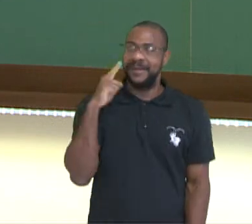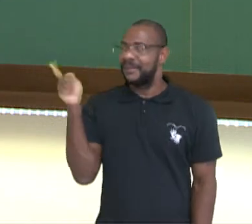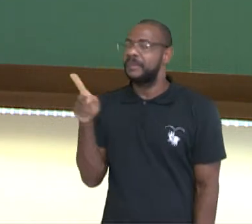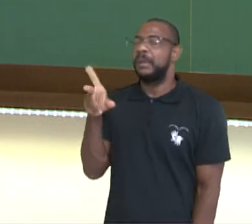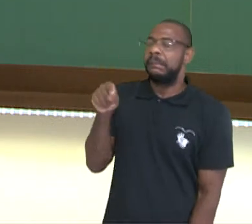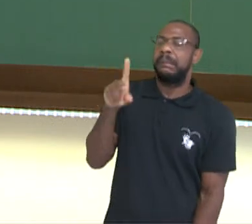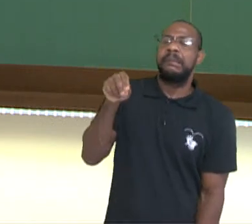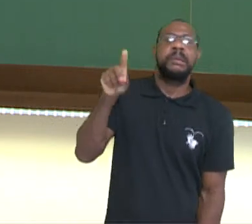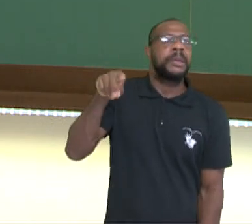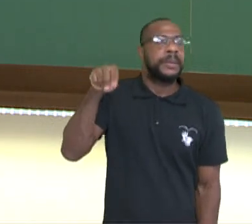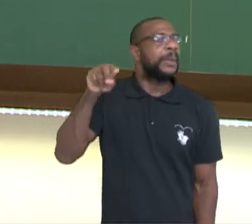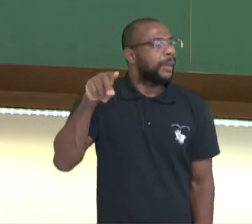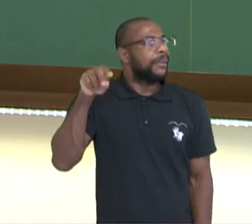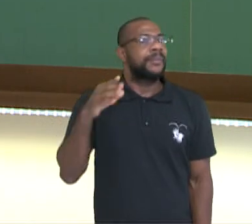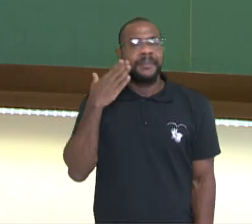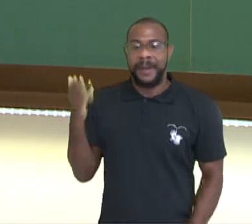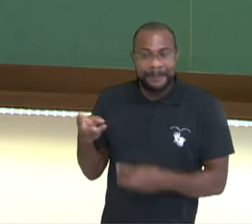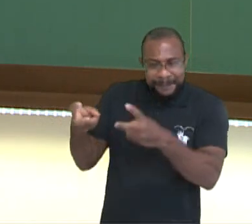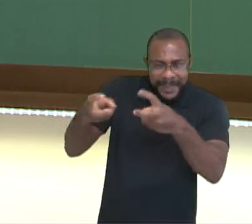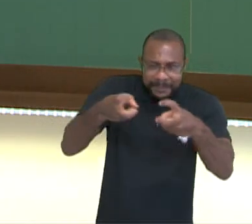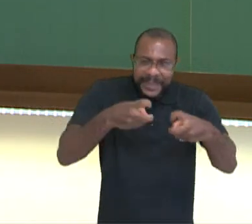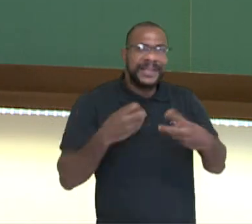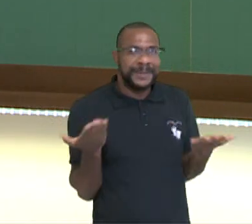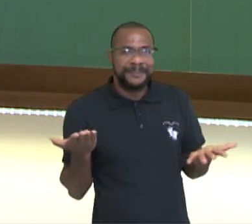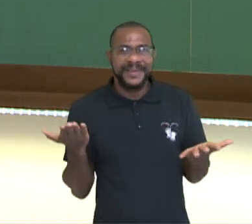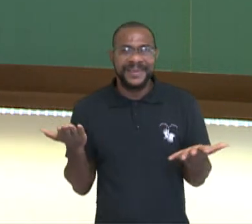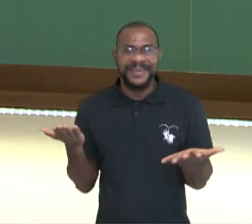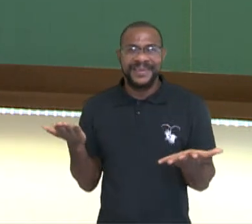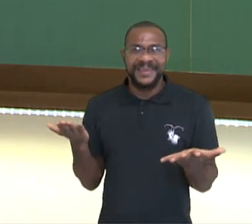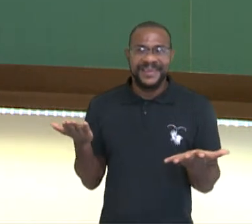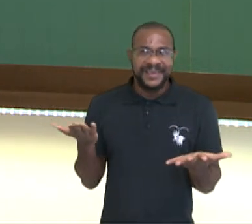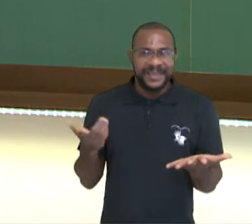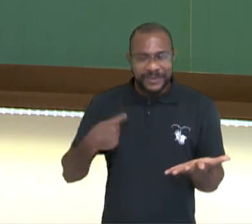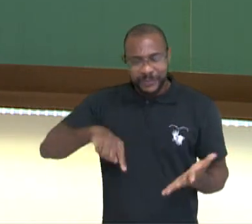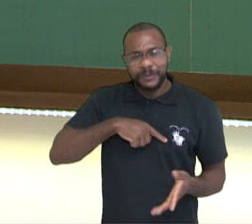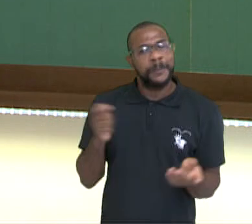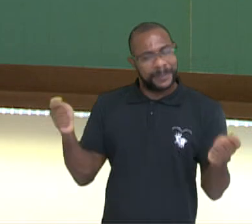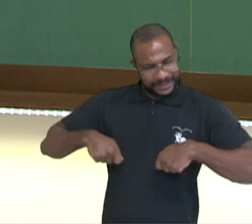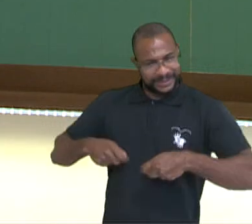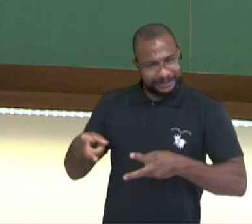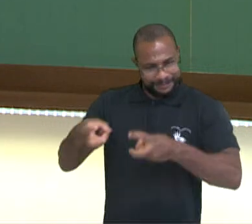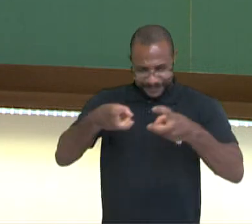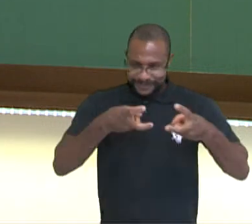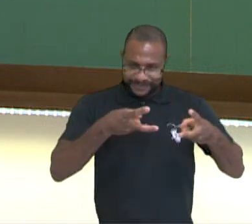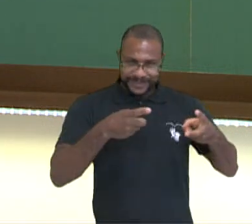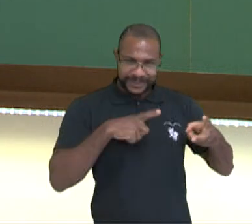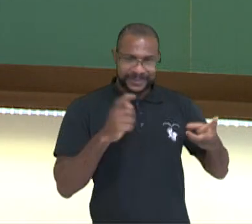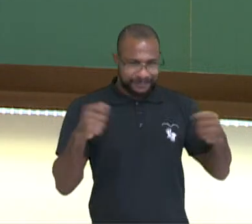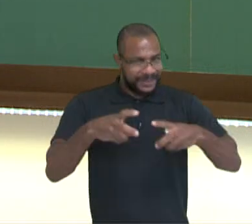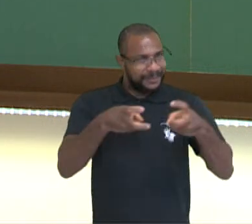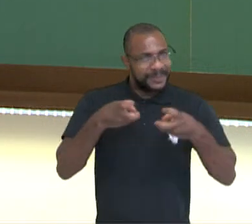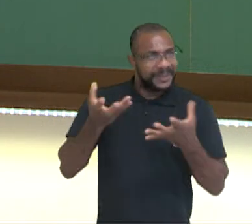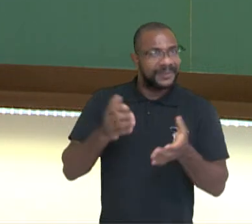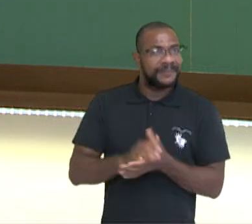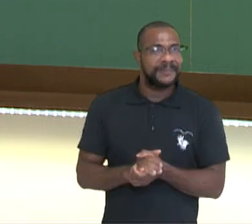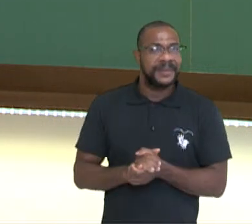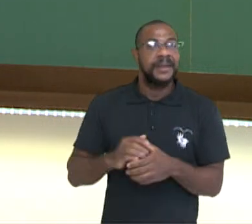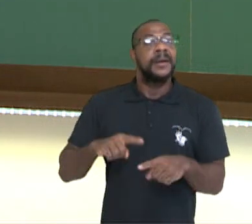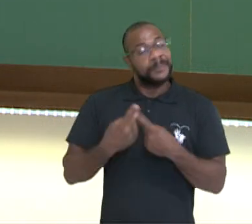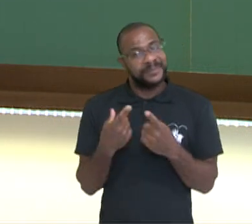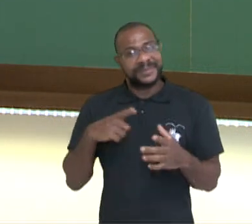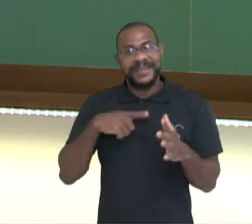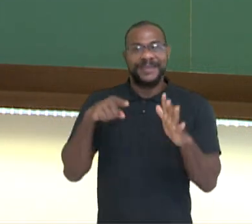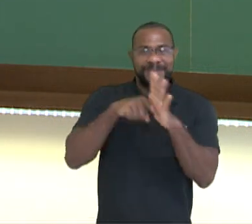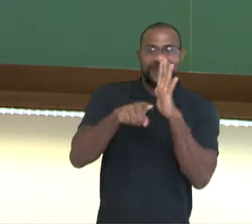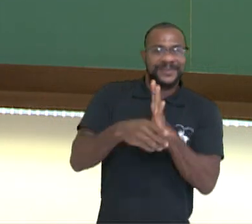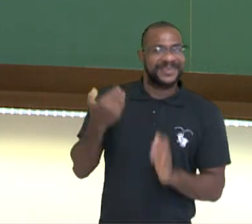isso, justamente para perceber. Será que é isso mesmo que nós estamos percebendo no nosso mundo, ao nosso redor? Por isso aquelas primeiras perguntas lá no